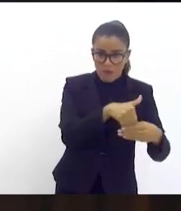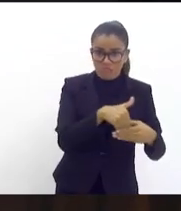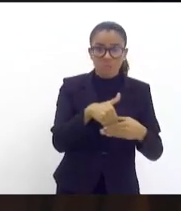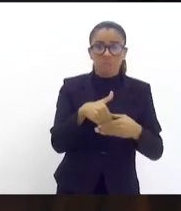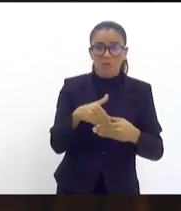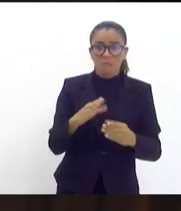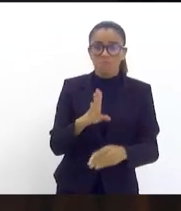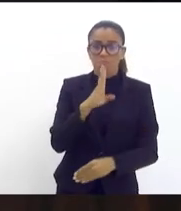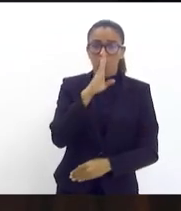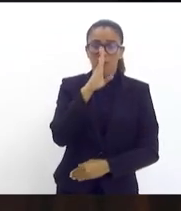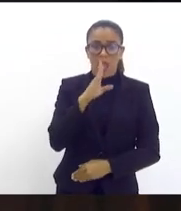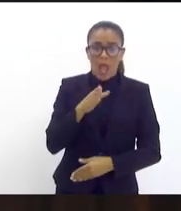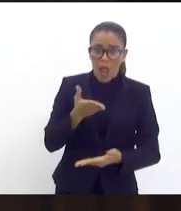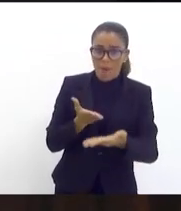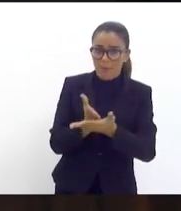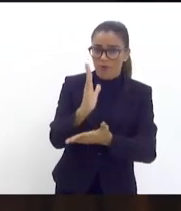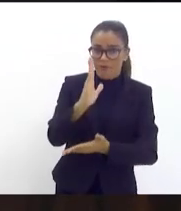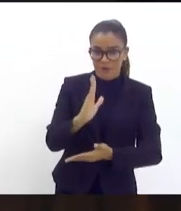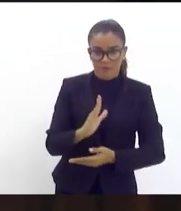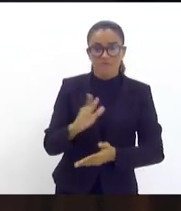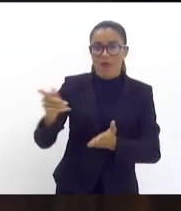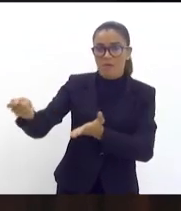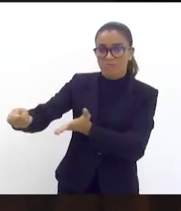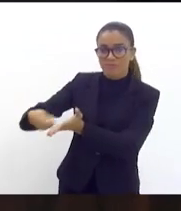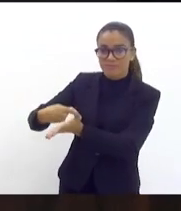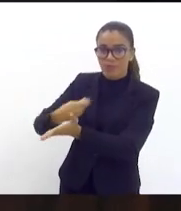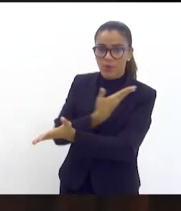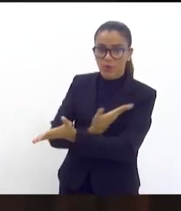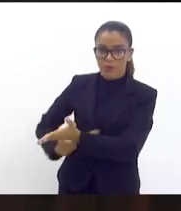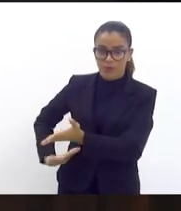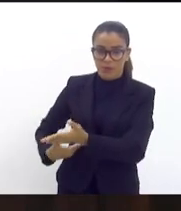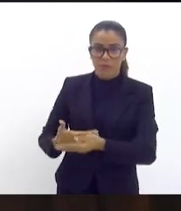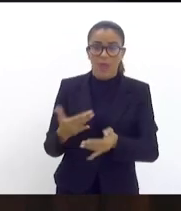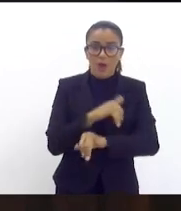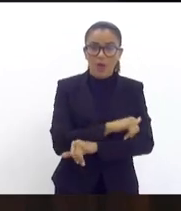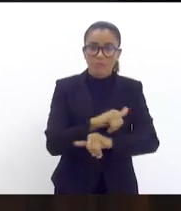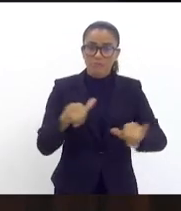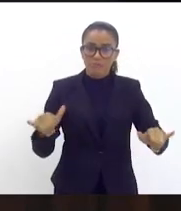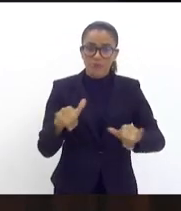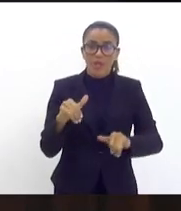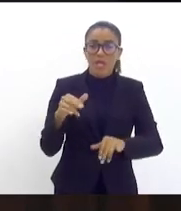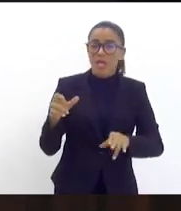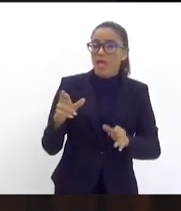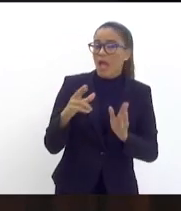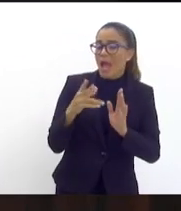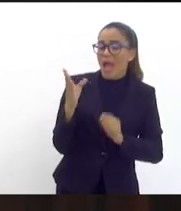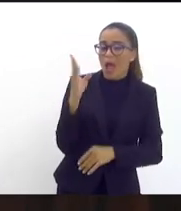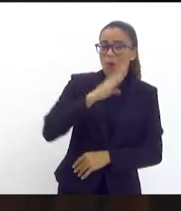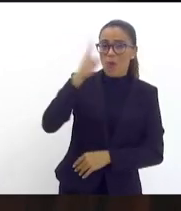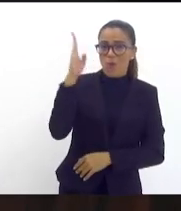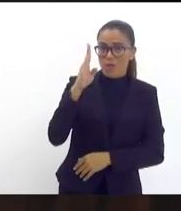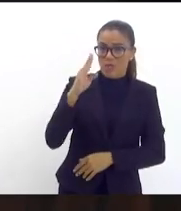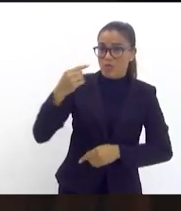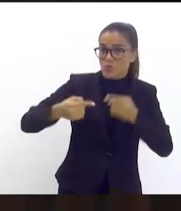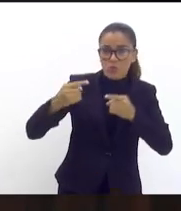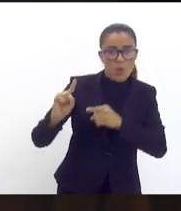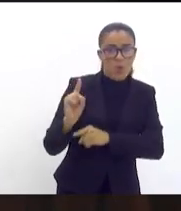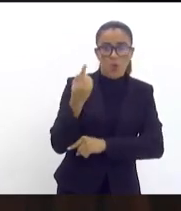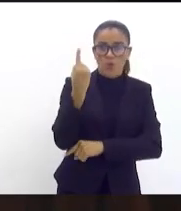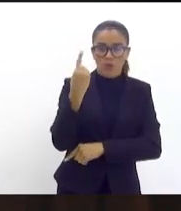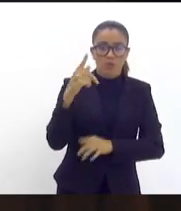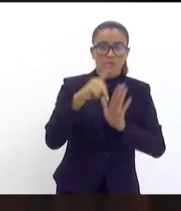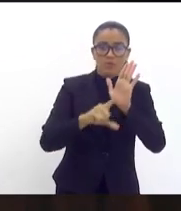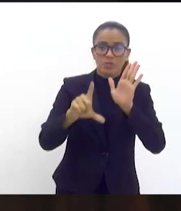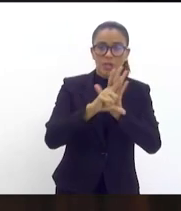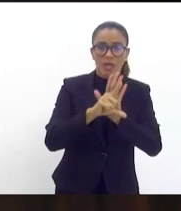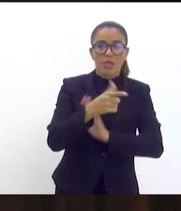estão. Aprovado, vai ao autógrafo. Anuncio, em regime de urgência, em discussão única, projeto de